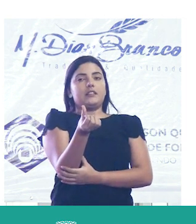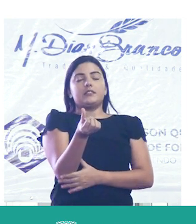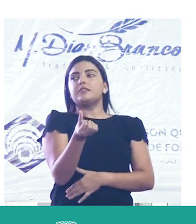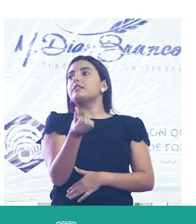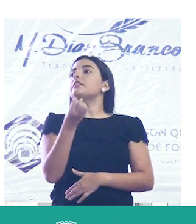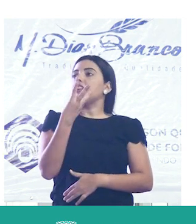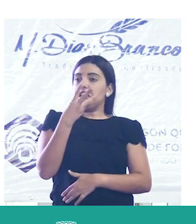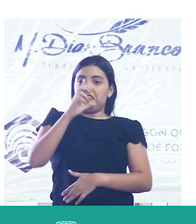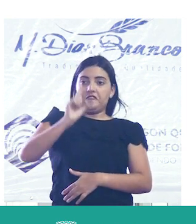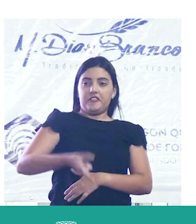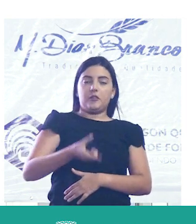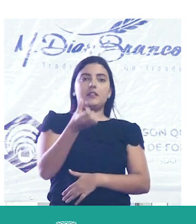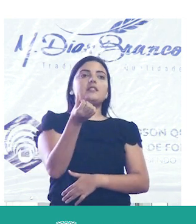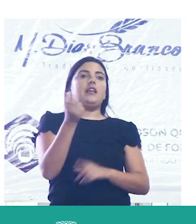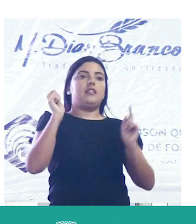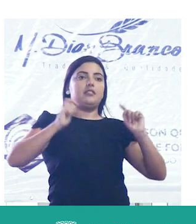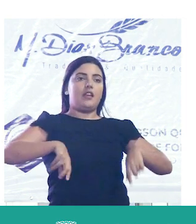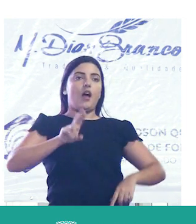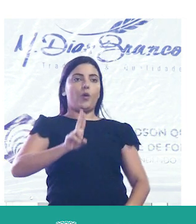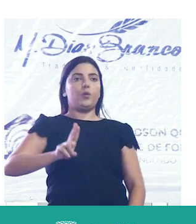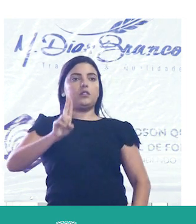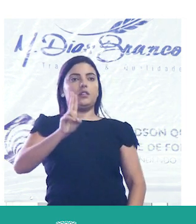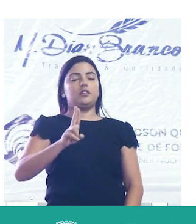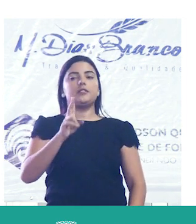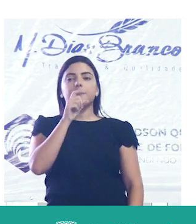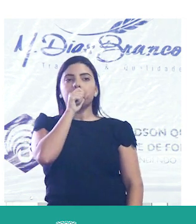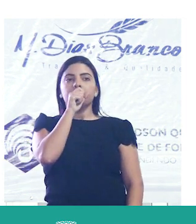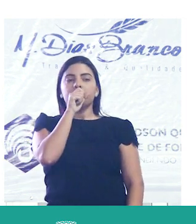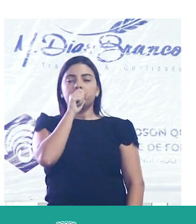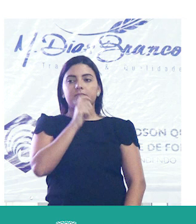só utilize 3,6.